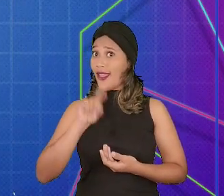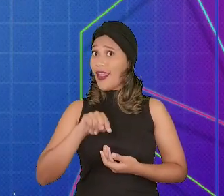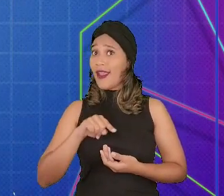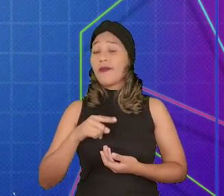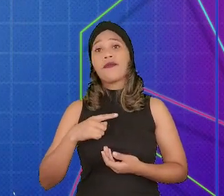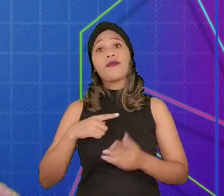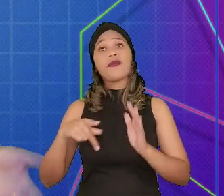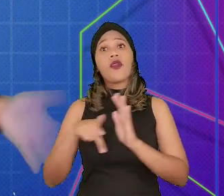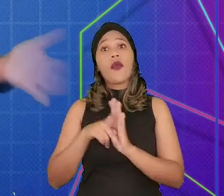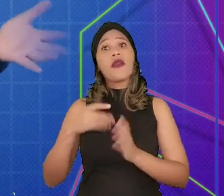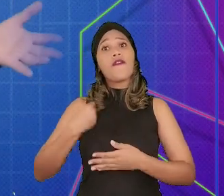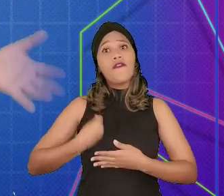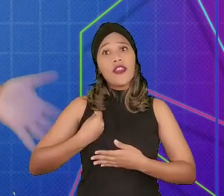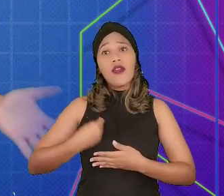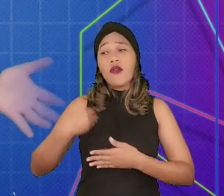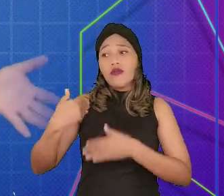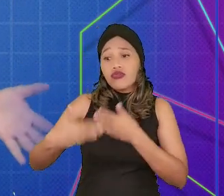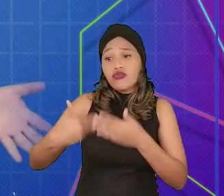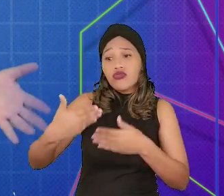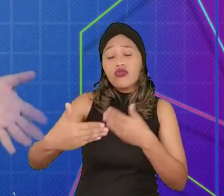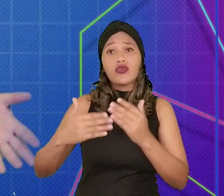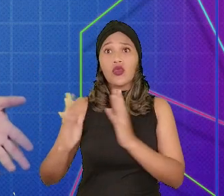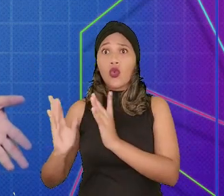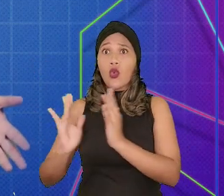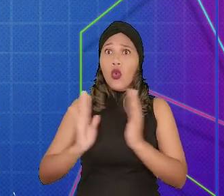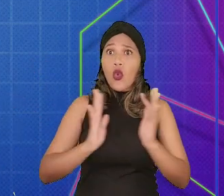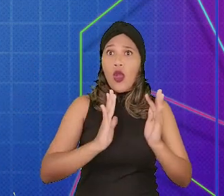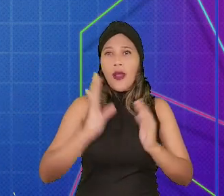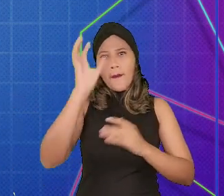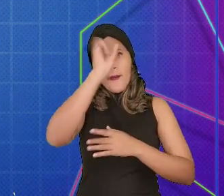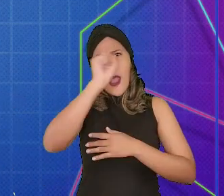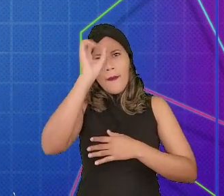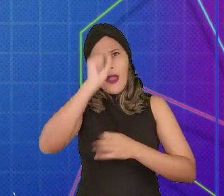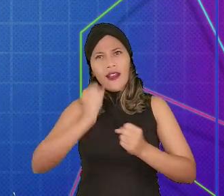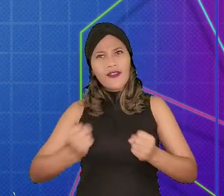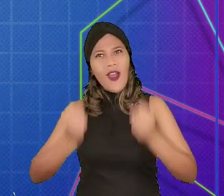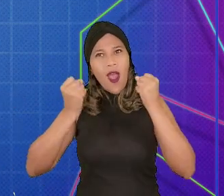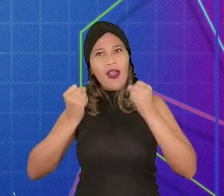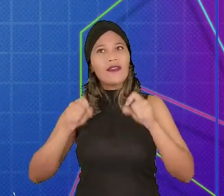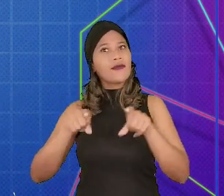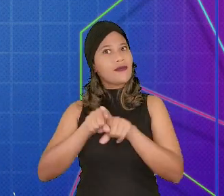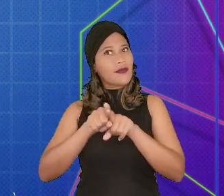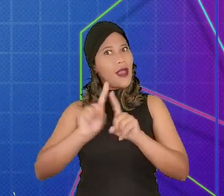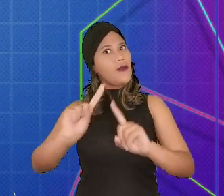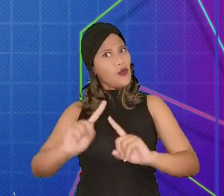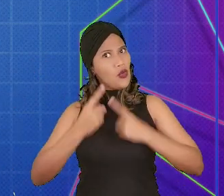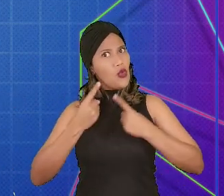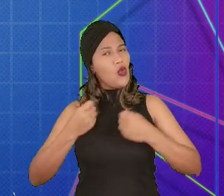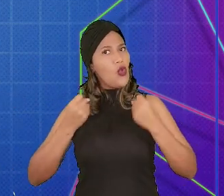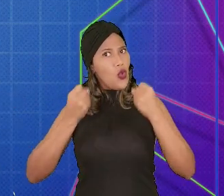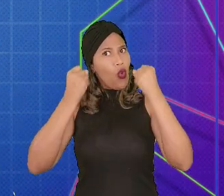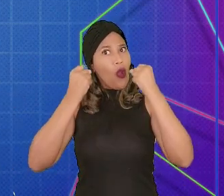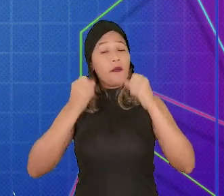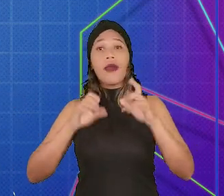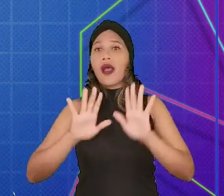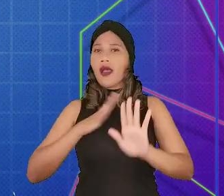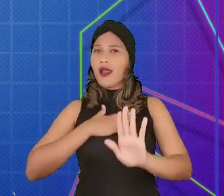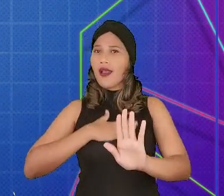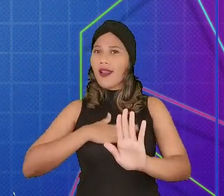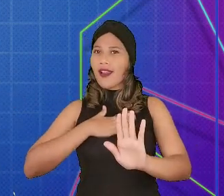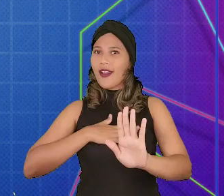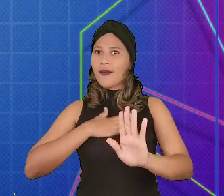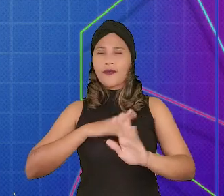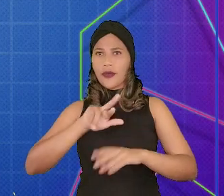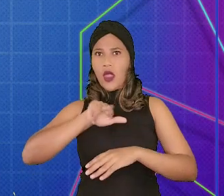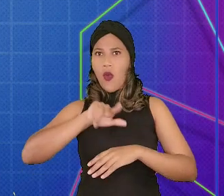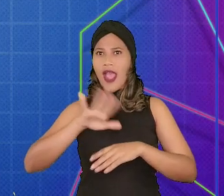É, galera, a gente viveu uma longa jornada até aqui, cheia de aprendizados e com muitos desafios. Mas calma,